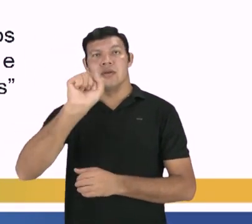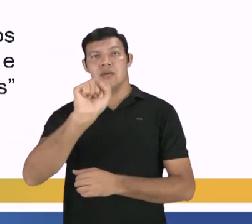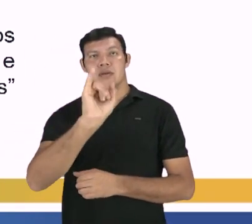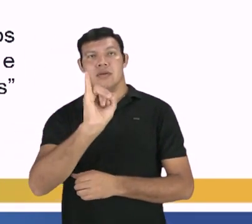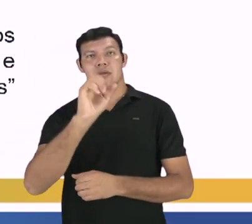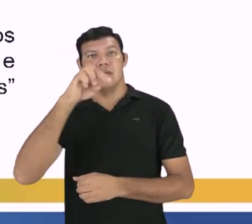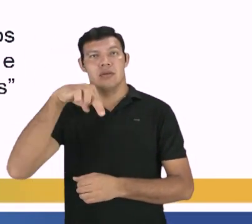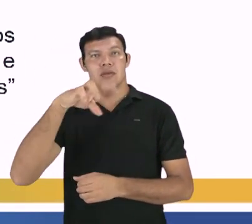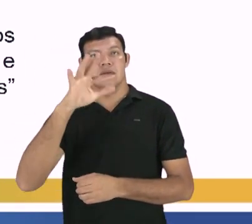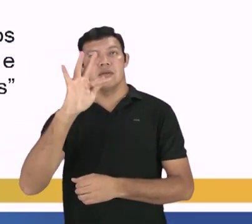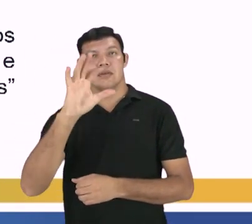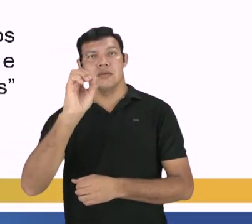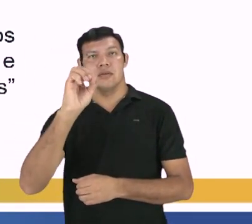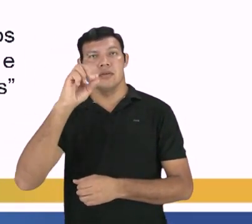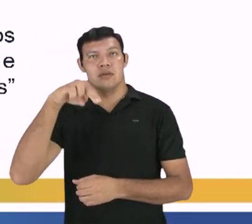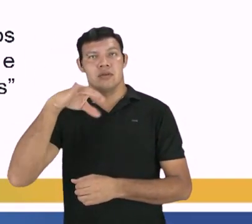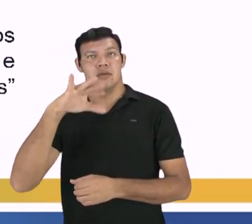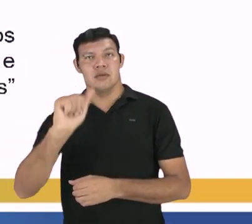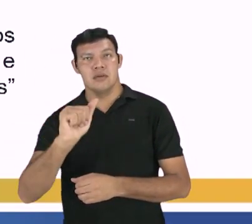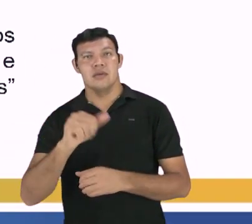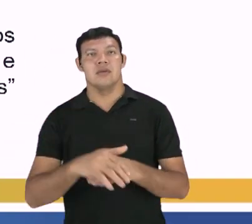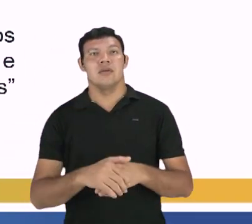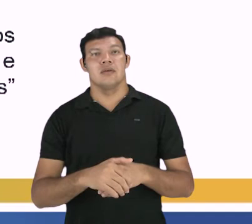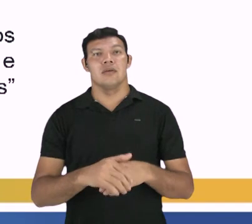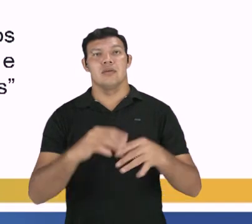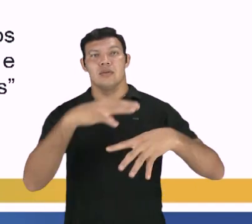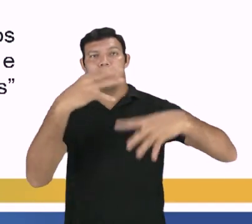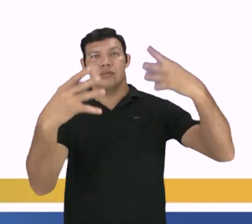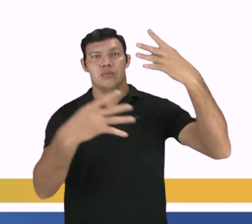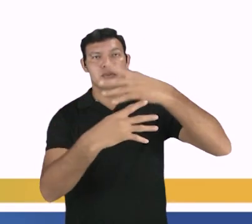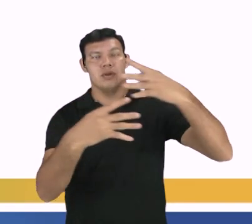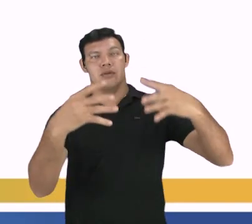Versões, Aleluias e Poesias. Tá?